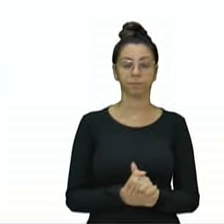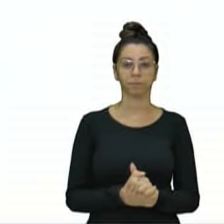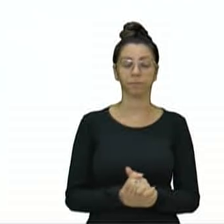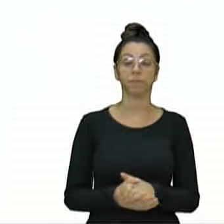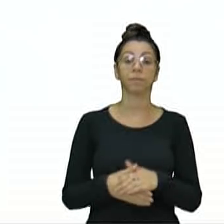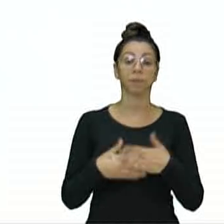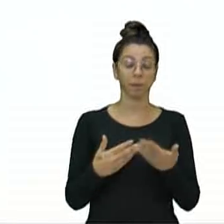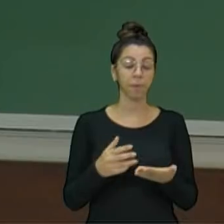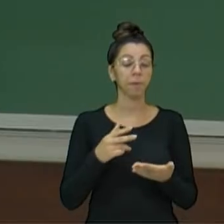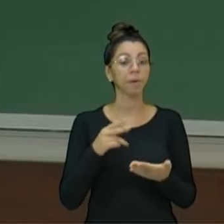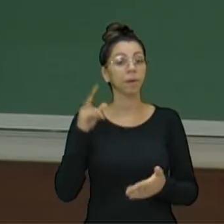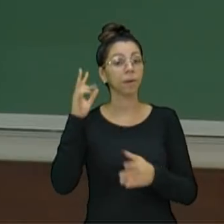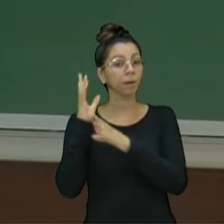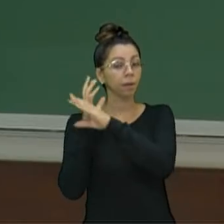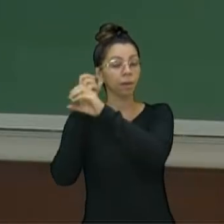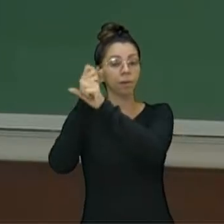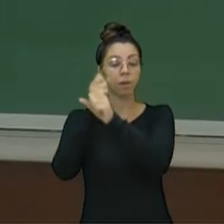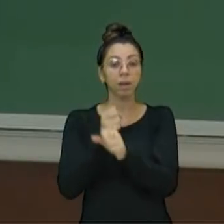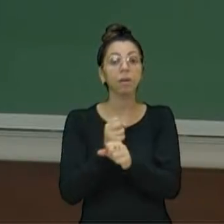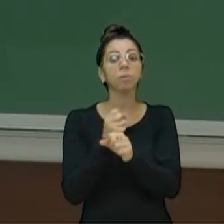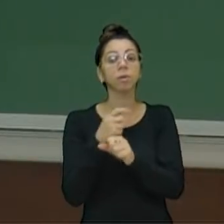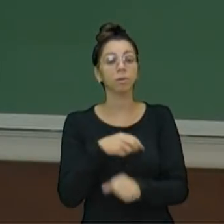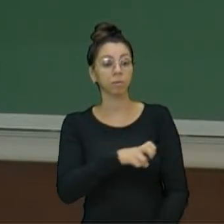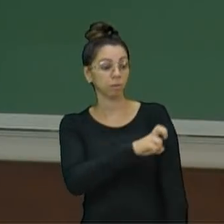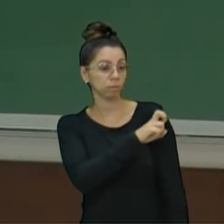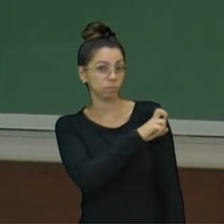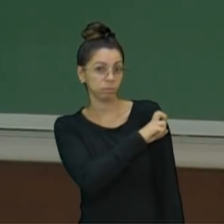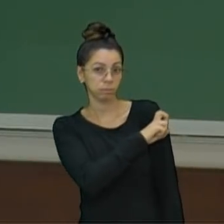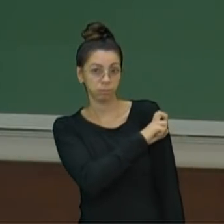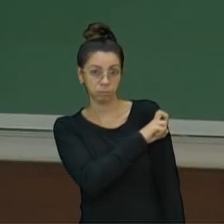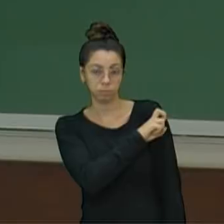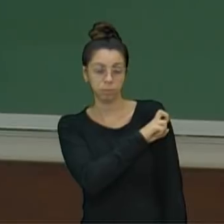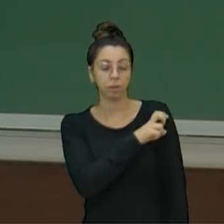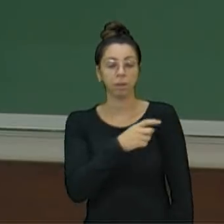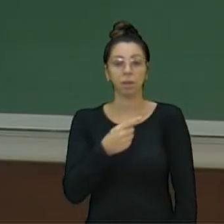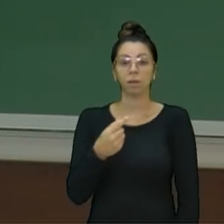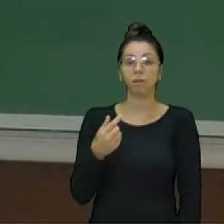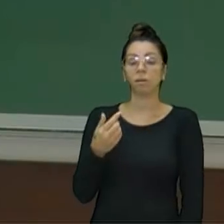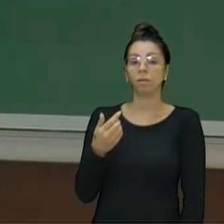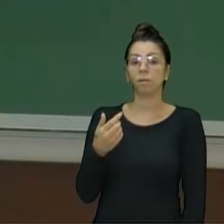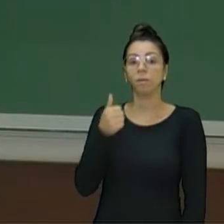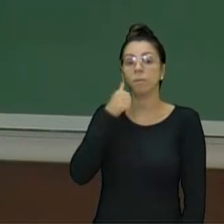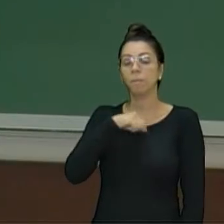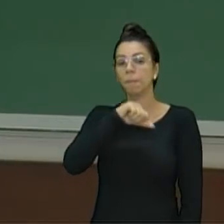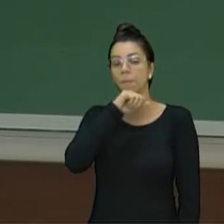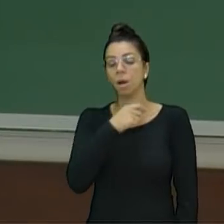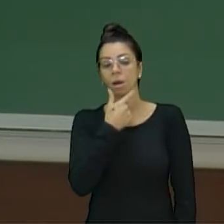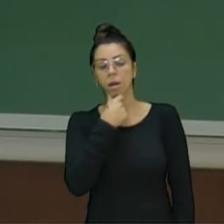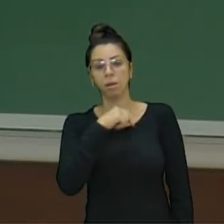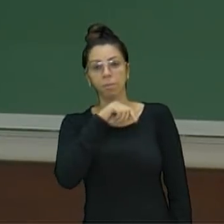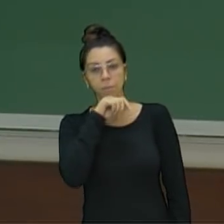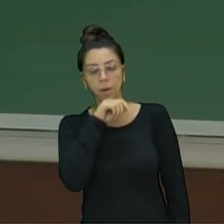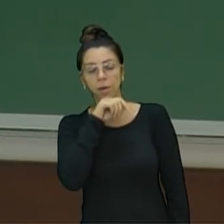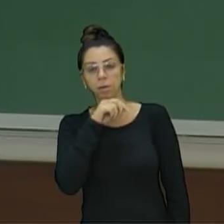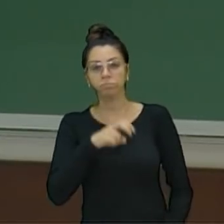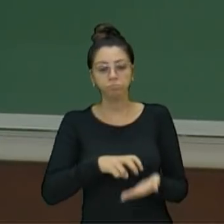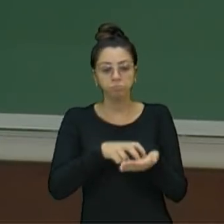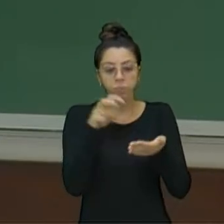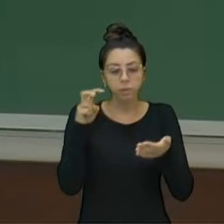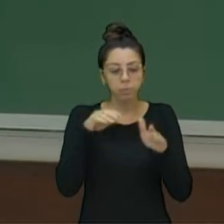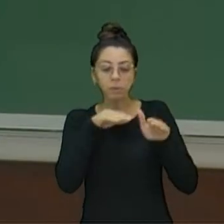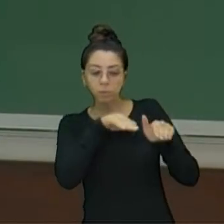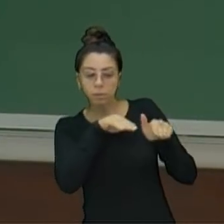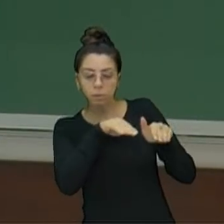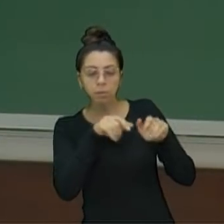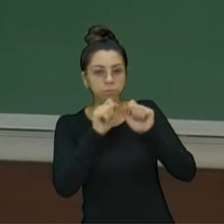eu lembro que quando eu estava na 5ª série, uma vez meus pais me acordaram de manhã como eles sempre faziam. I